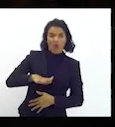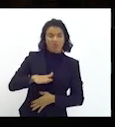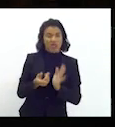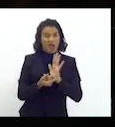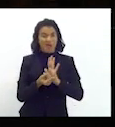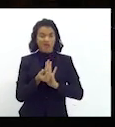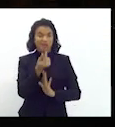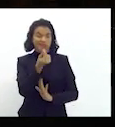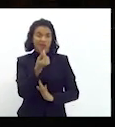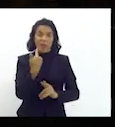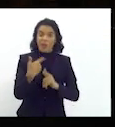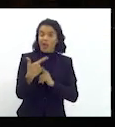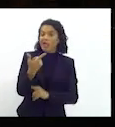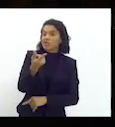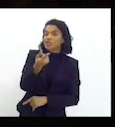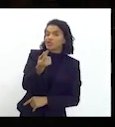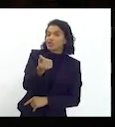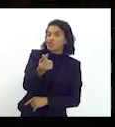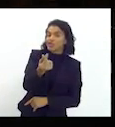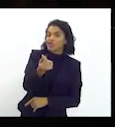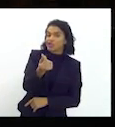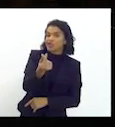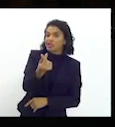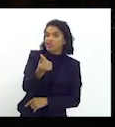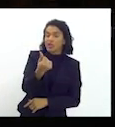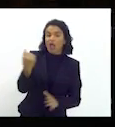da taxa porque era dinheiro carimbado